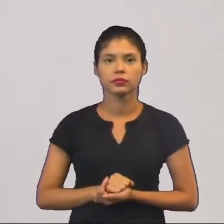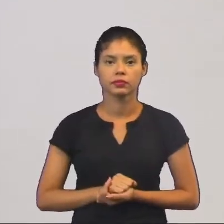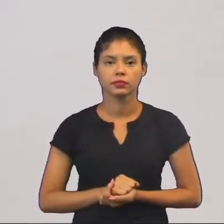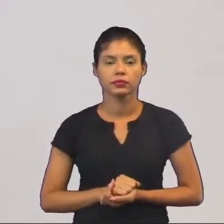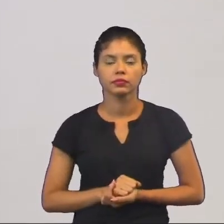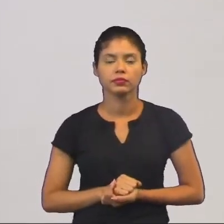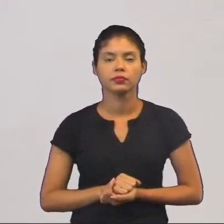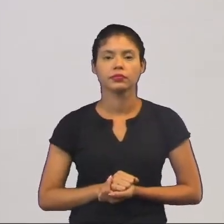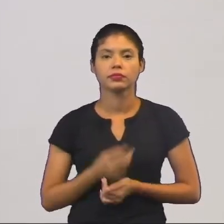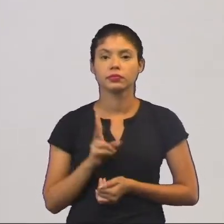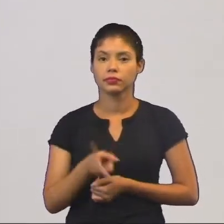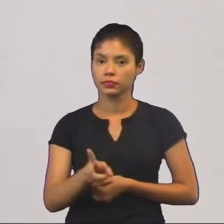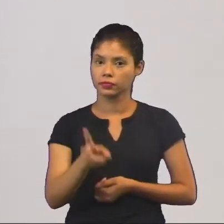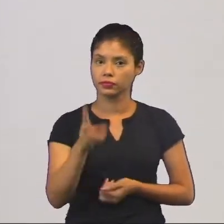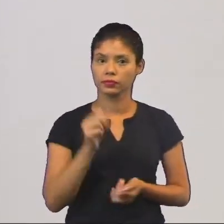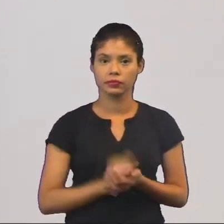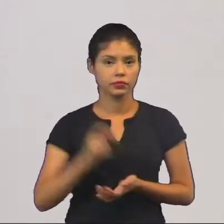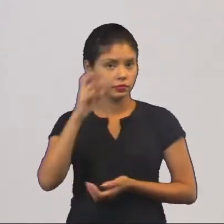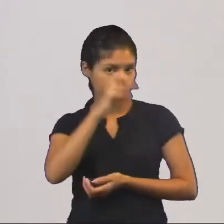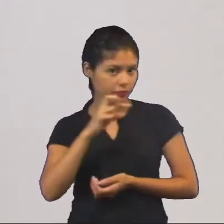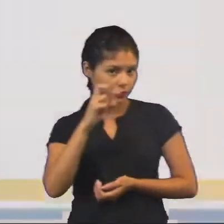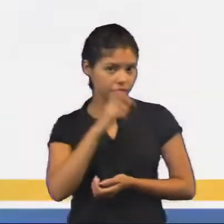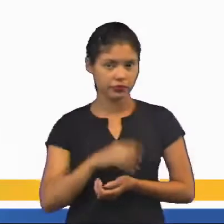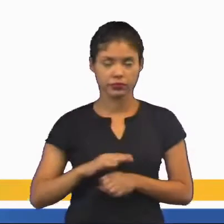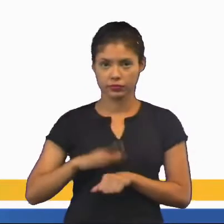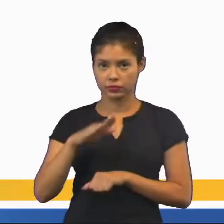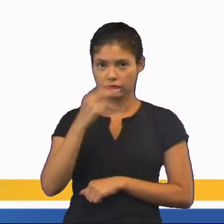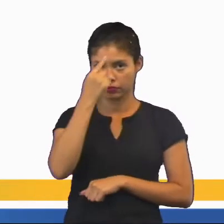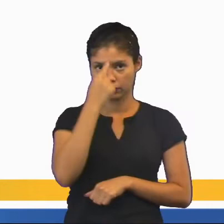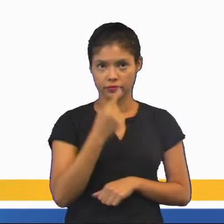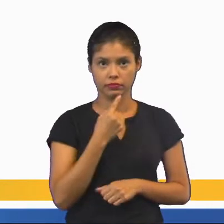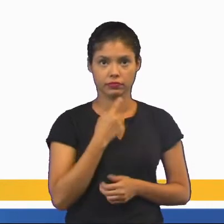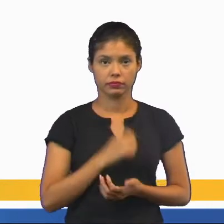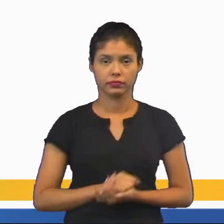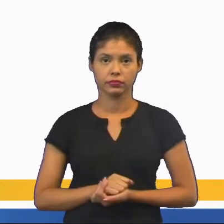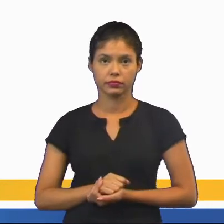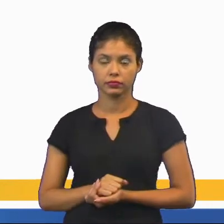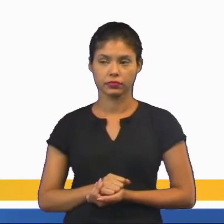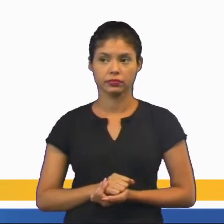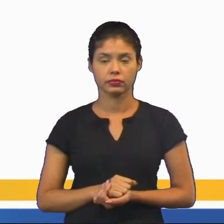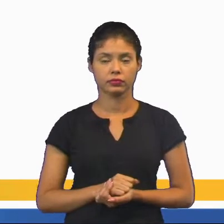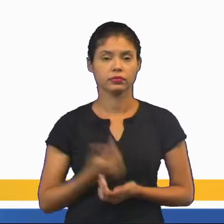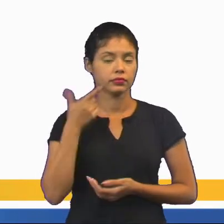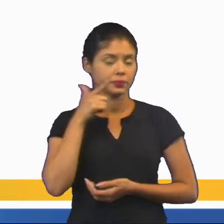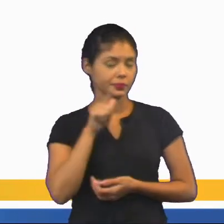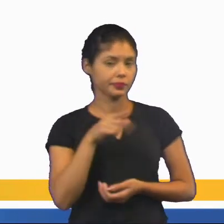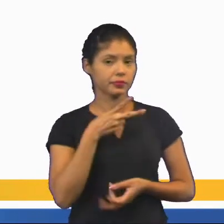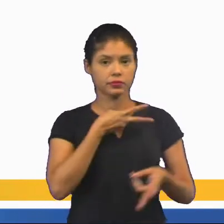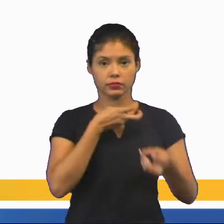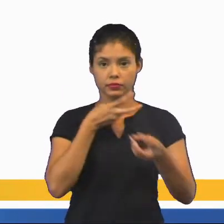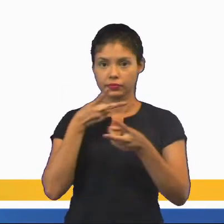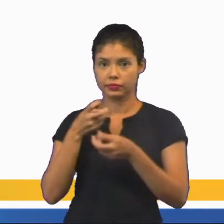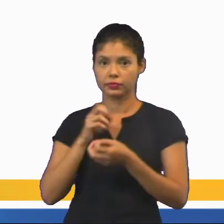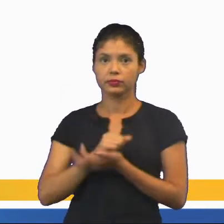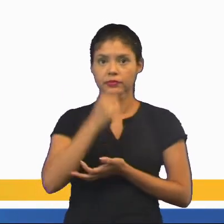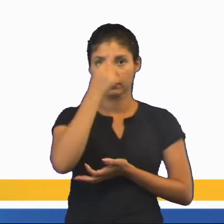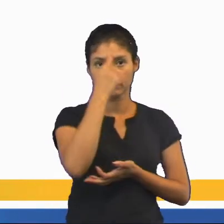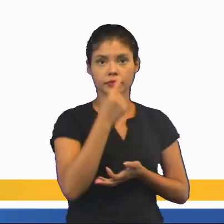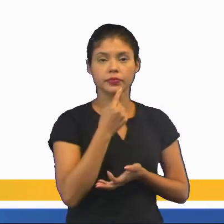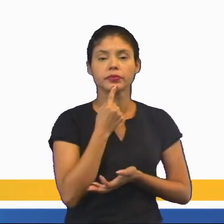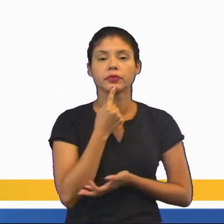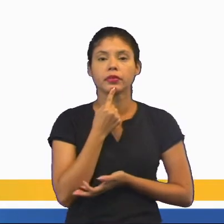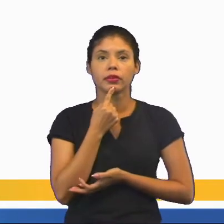Vamos continuar analisando ainda mais essa imagem? Olhem só, nós conseguimos observar aqui na